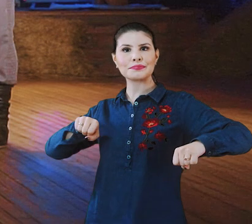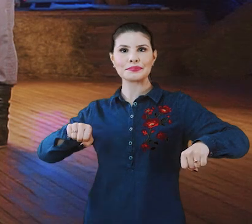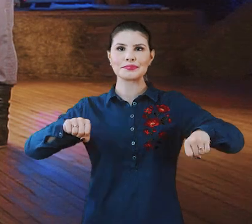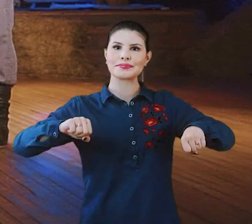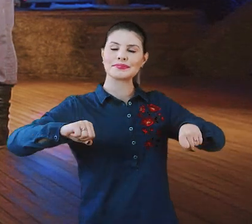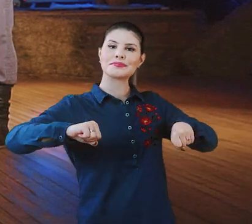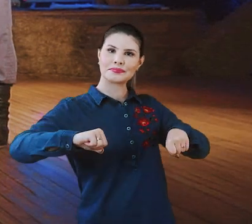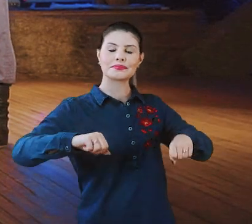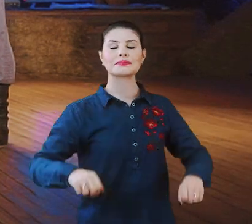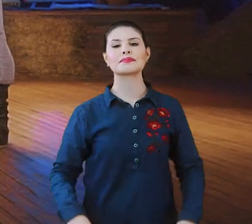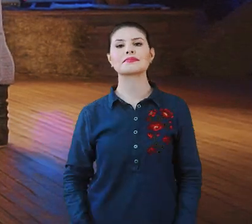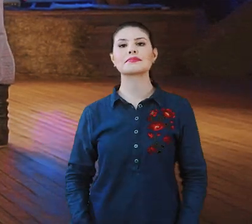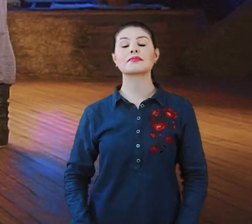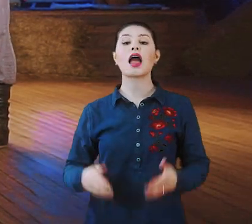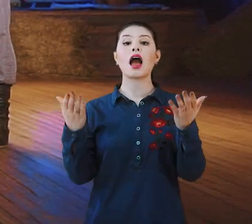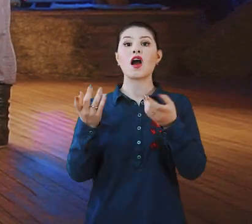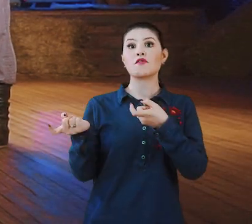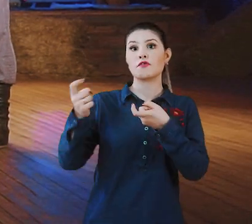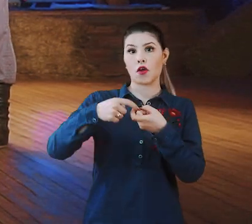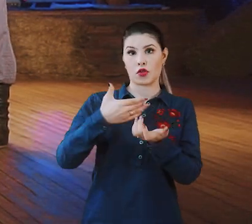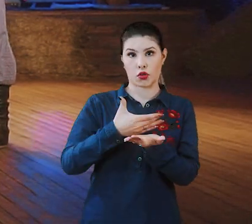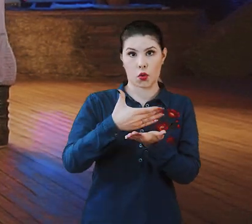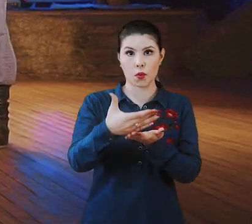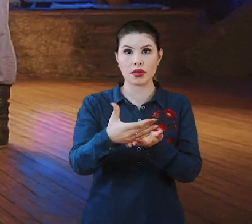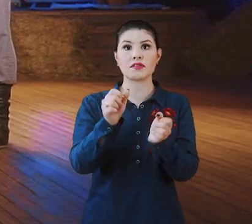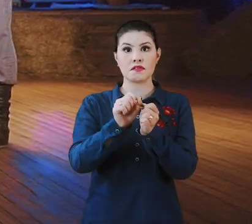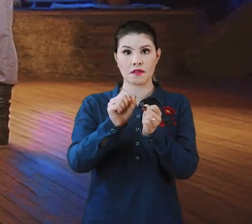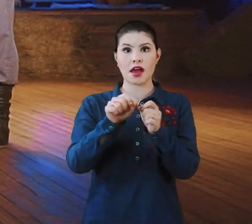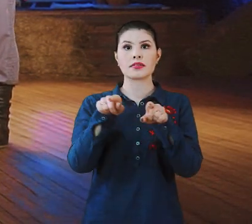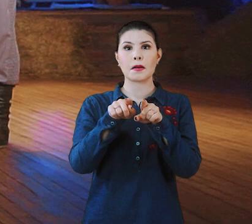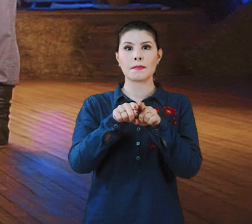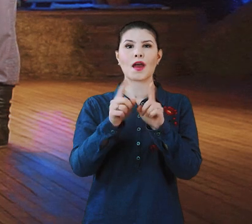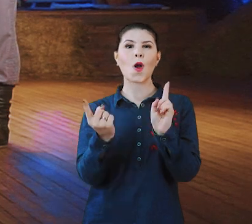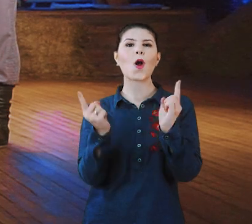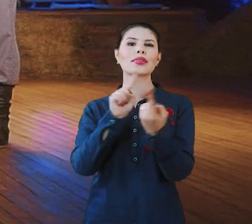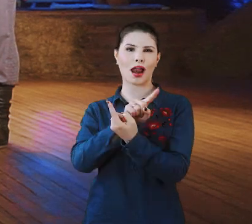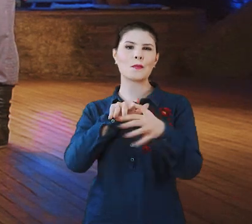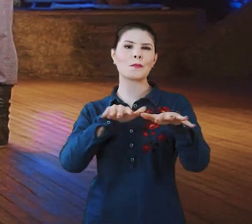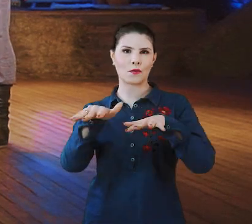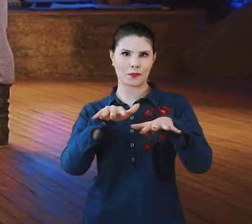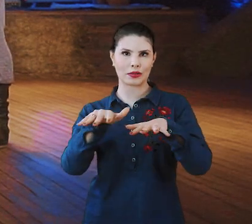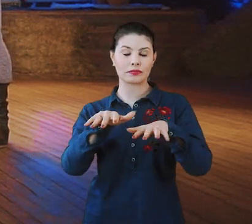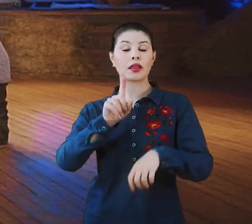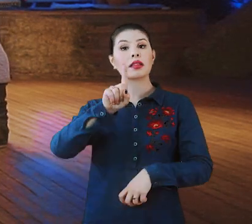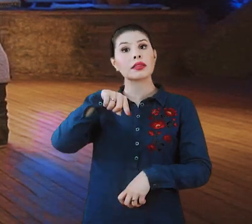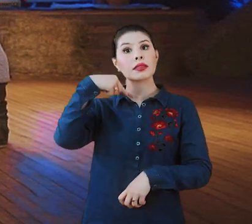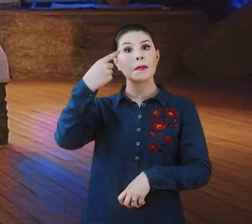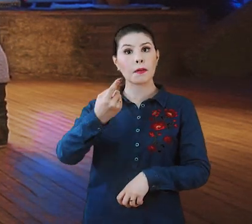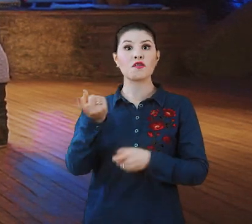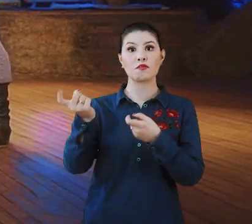essa roda. Voltamos à posição de origem, circulando ao contrário do que se foi. Voltando à